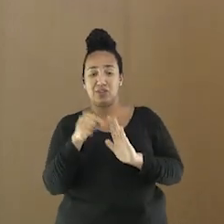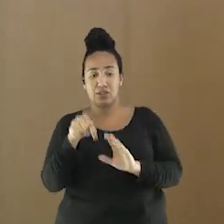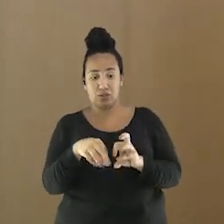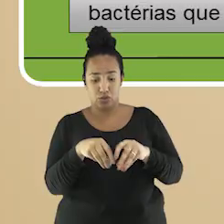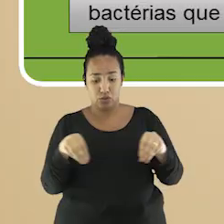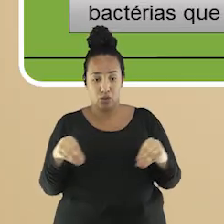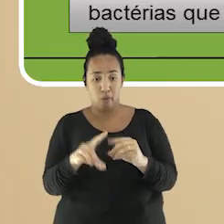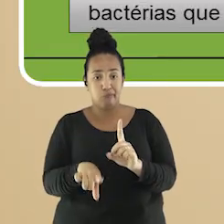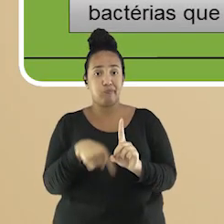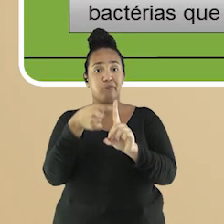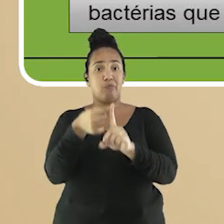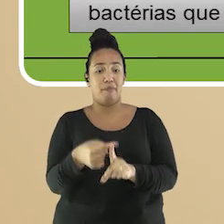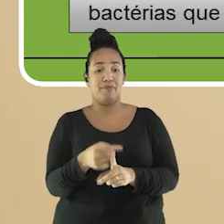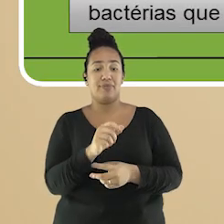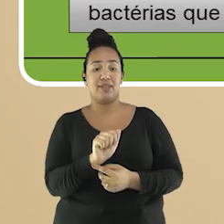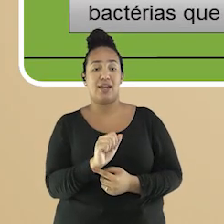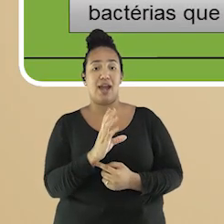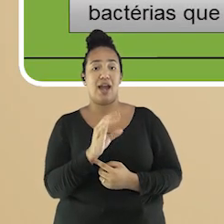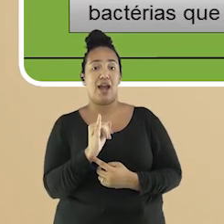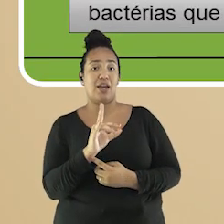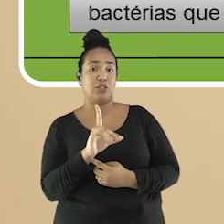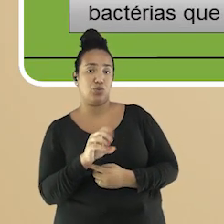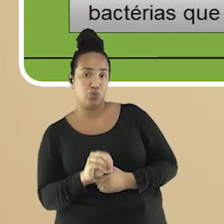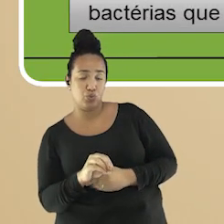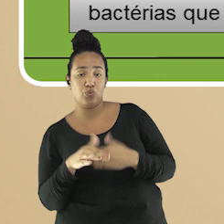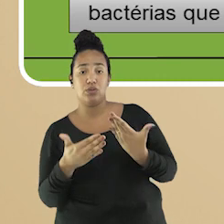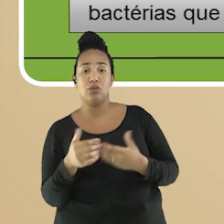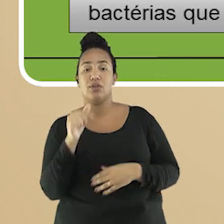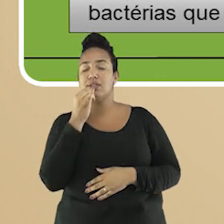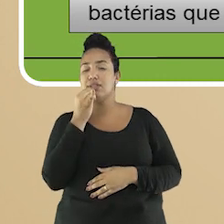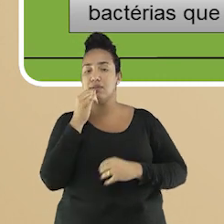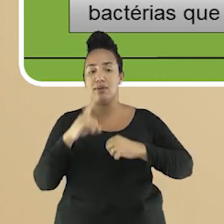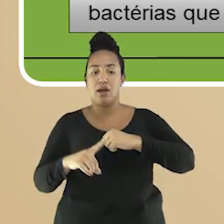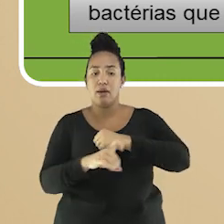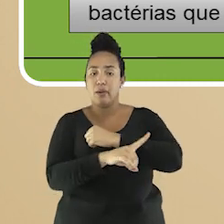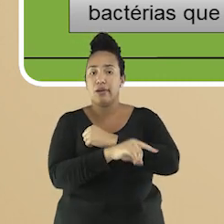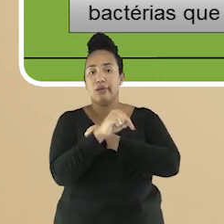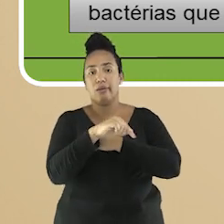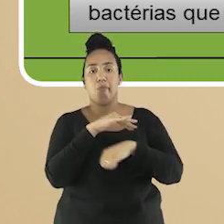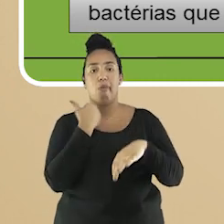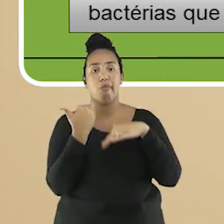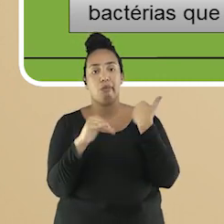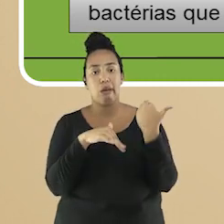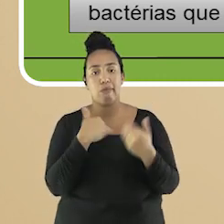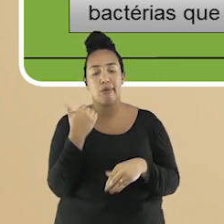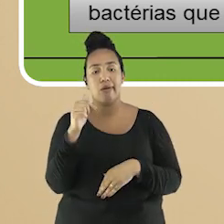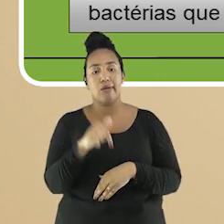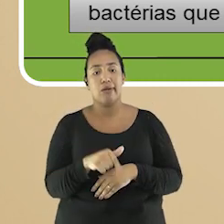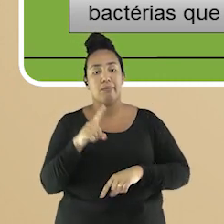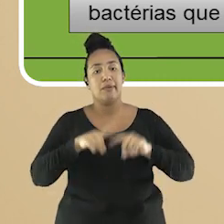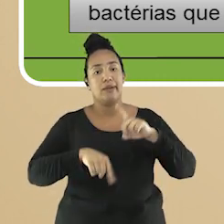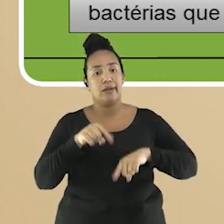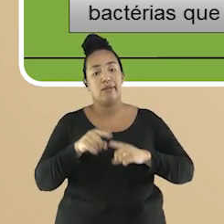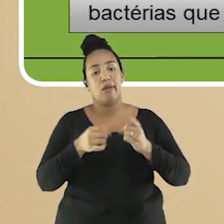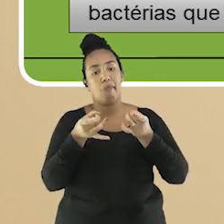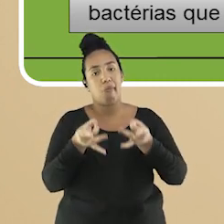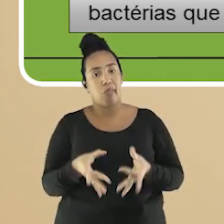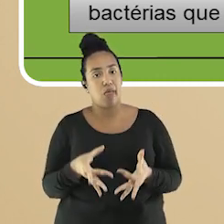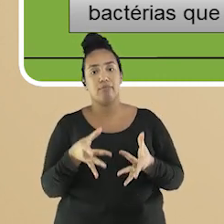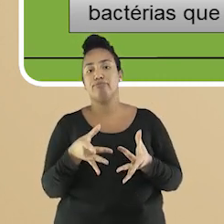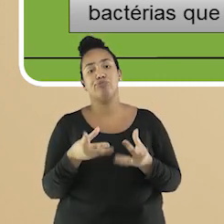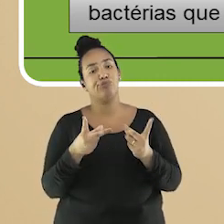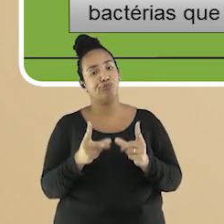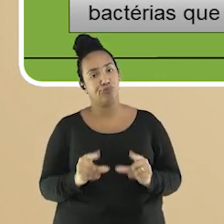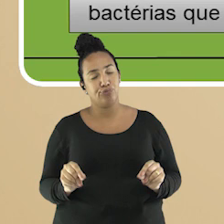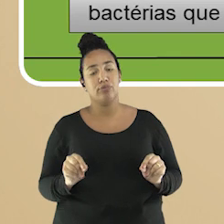desse solo. Com isso, a gente tem a morte de muitas bactérias que fariam a decomposição da matéria orgânica ali, né? E a distribuição dos nutrientes. Isso